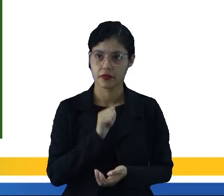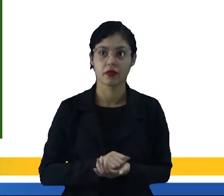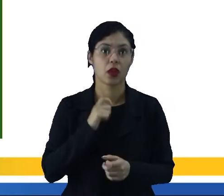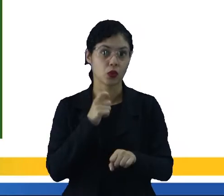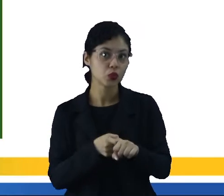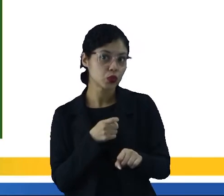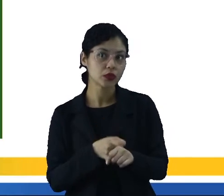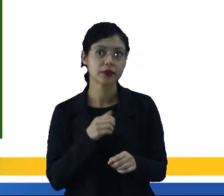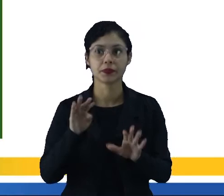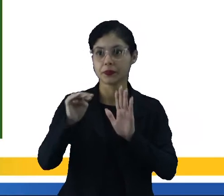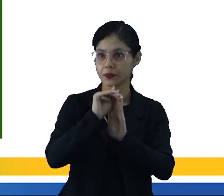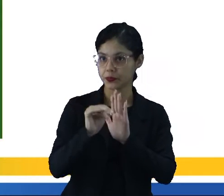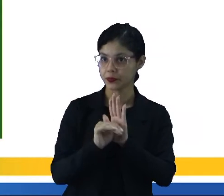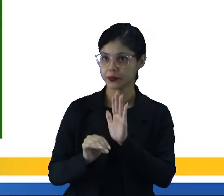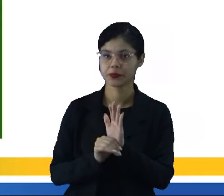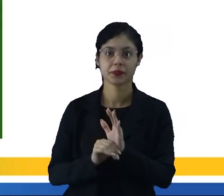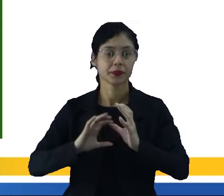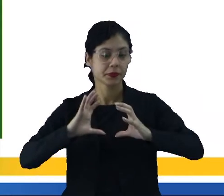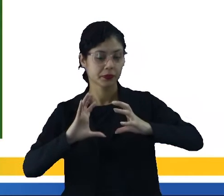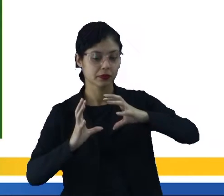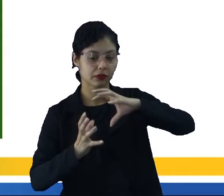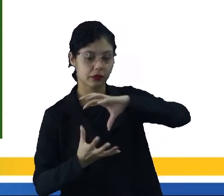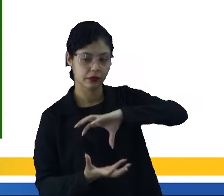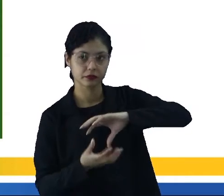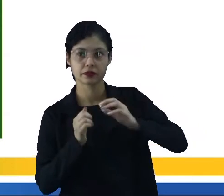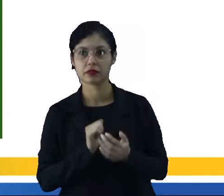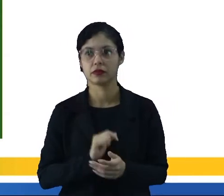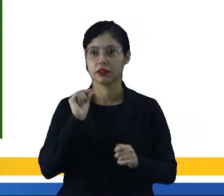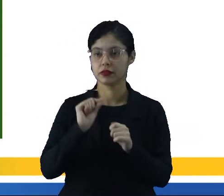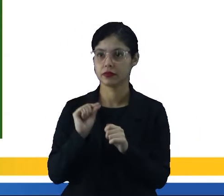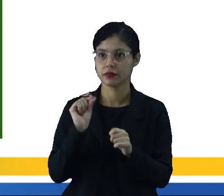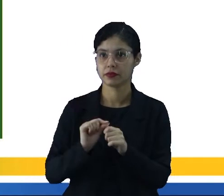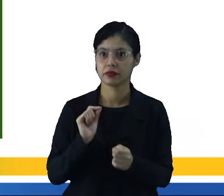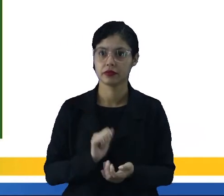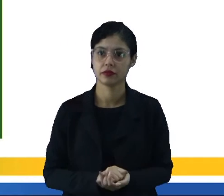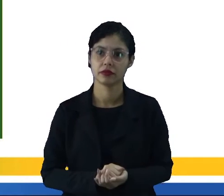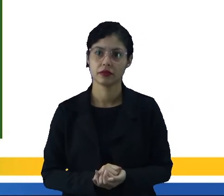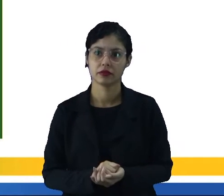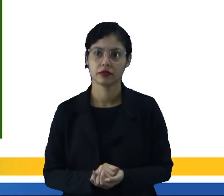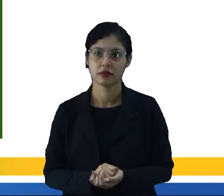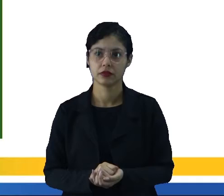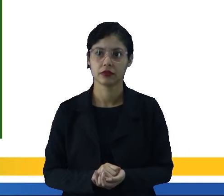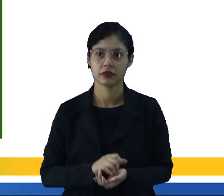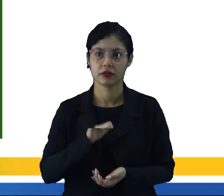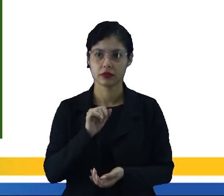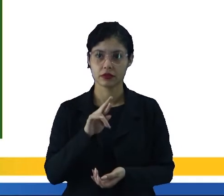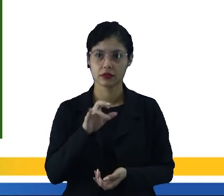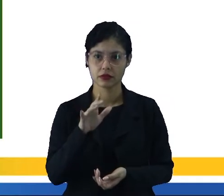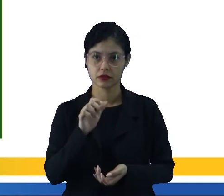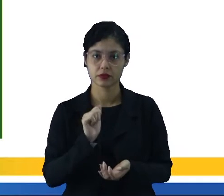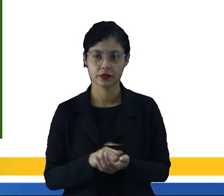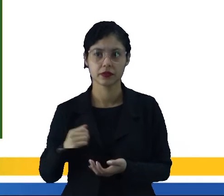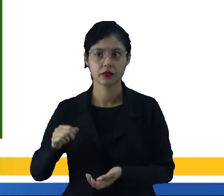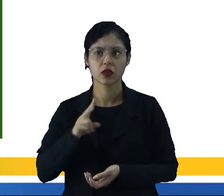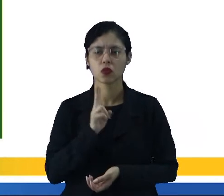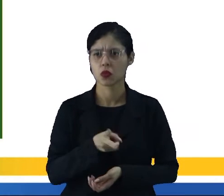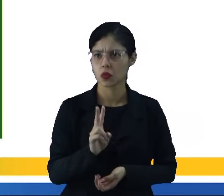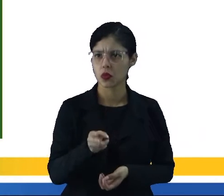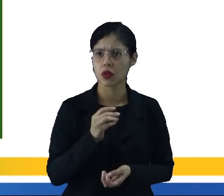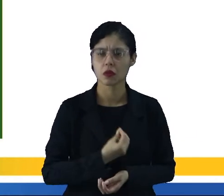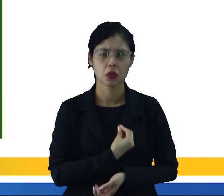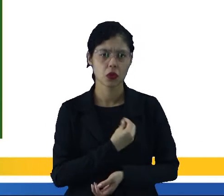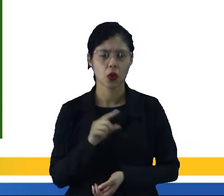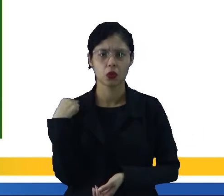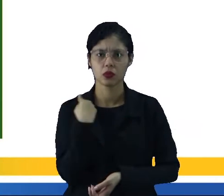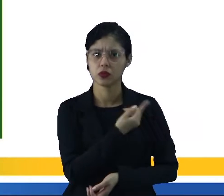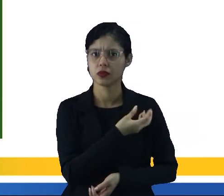sólido geométrico classificado como um corpo redondo Ela é formada pela rotação de um cm círculo e é bastante presente